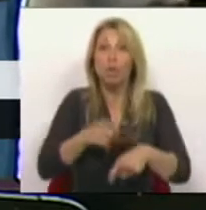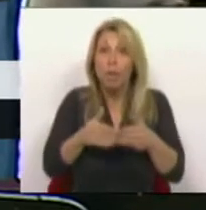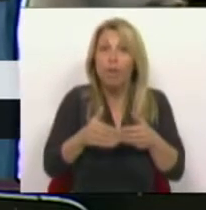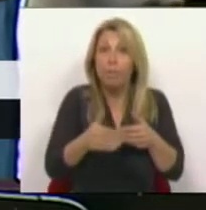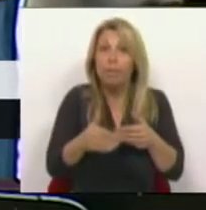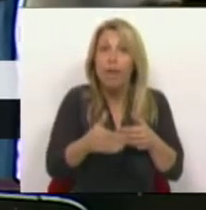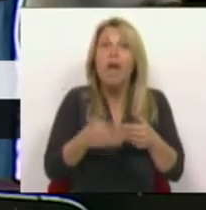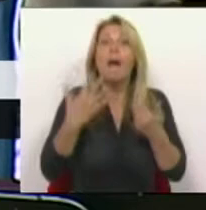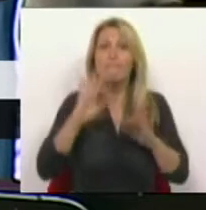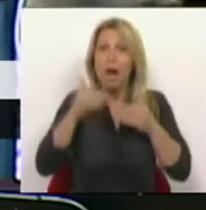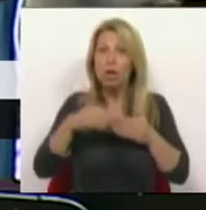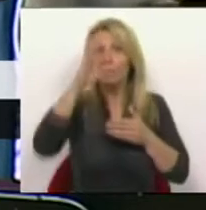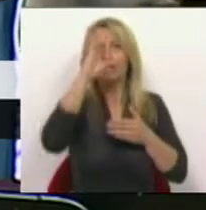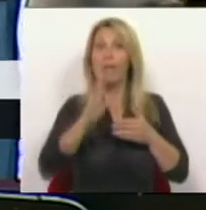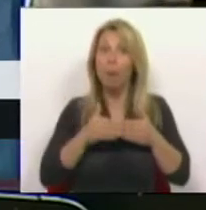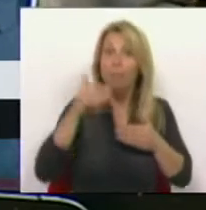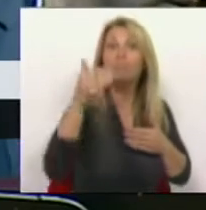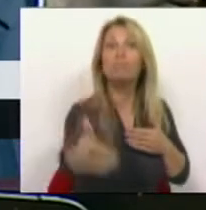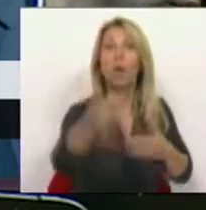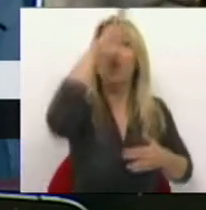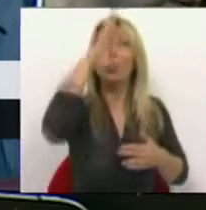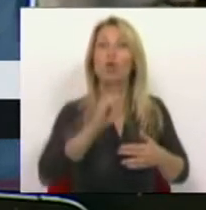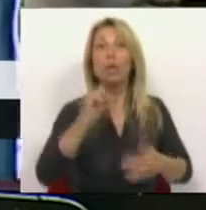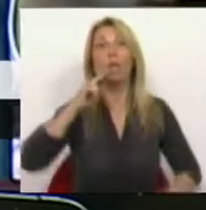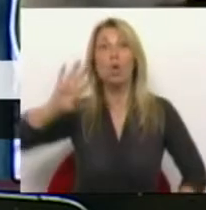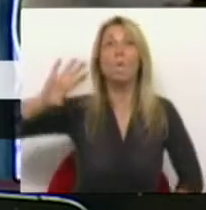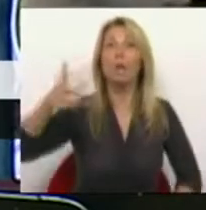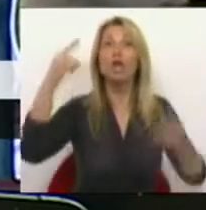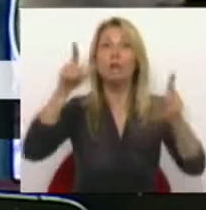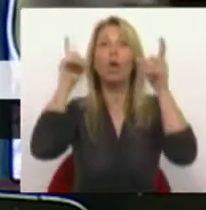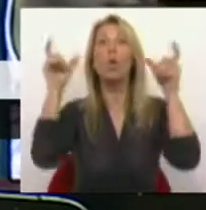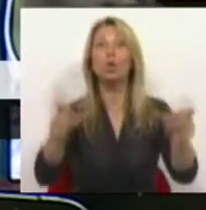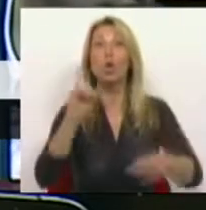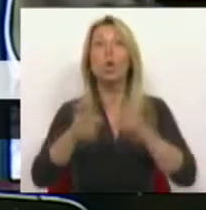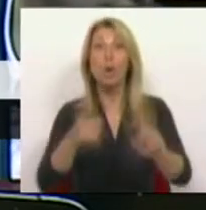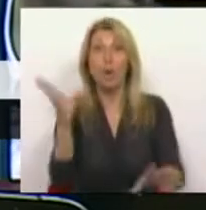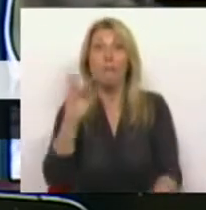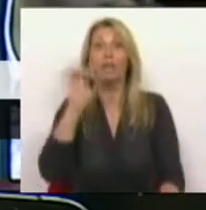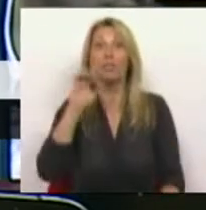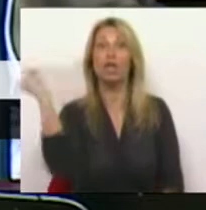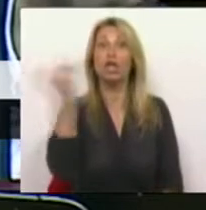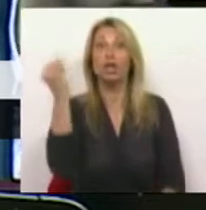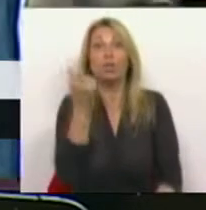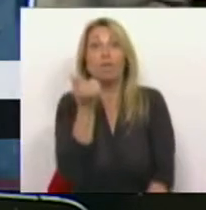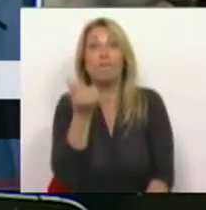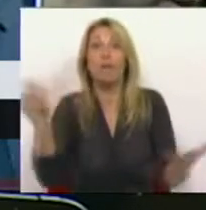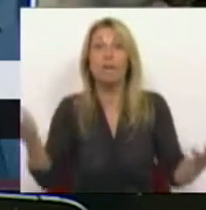longo prazo o Estado e o país têm o controlo daquela que ainda é uma das mais importantes instituições financeiras. São esses os